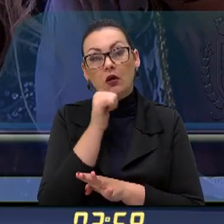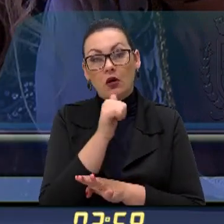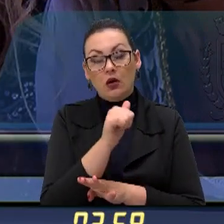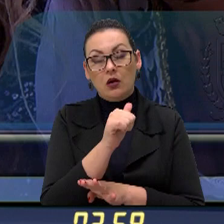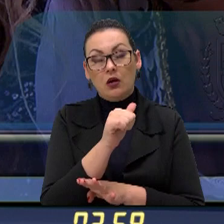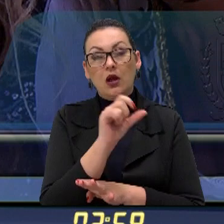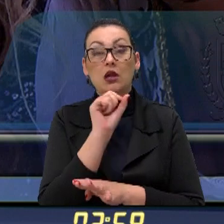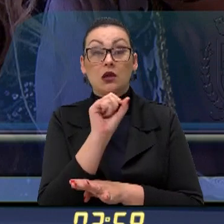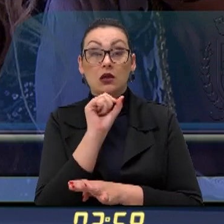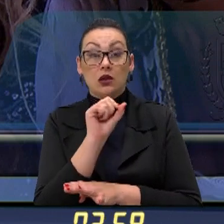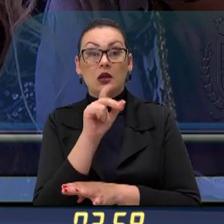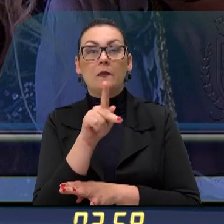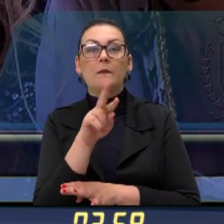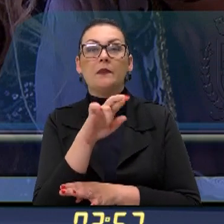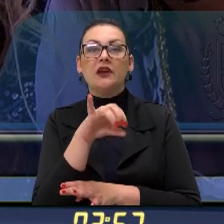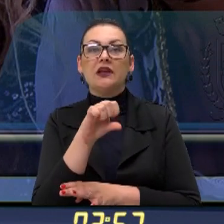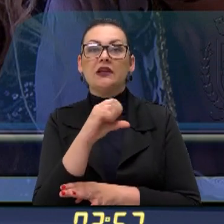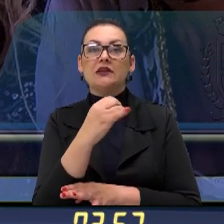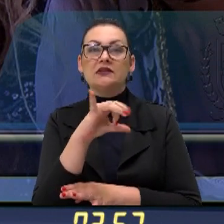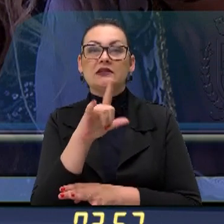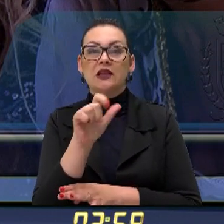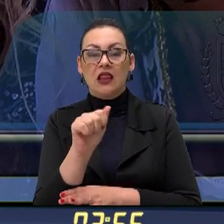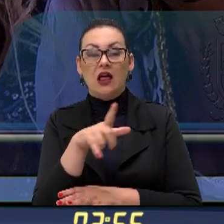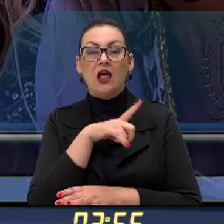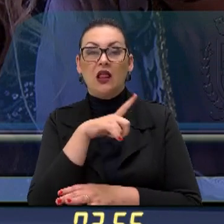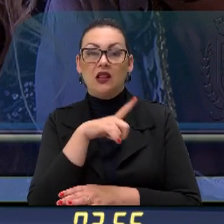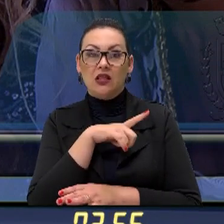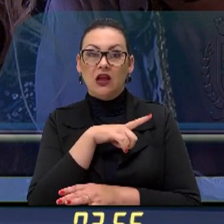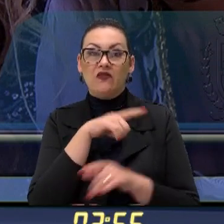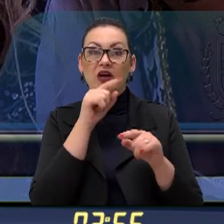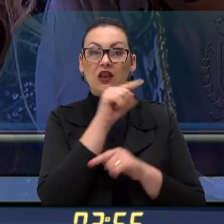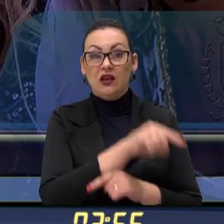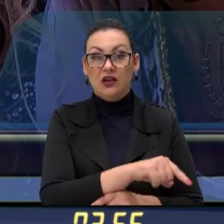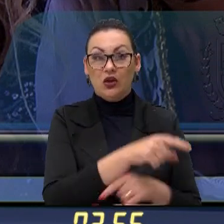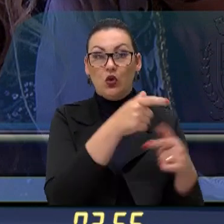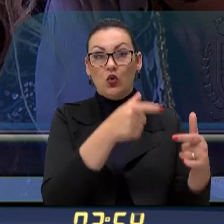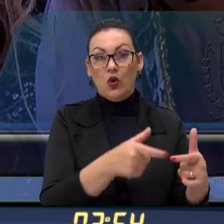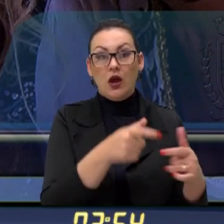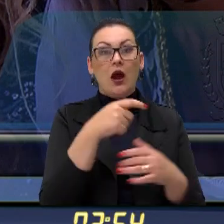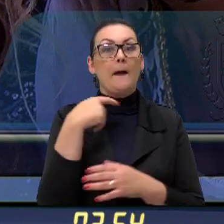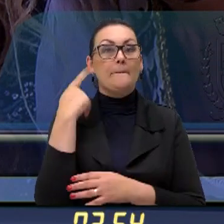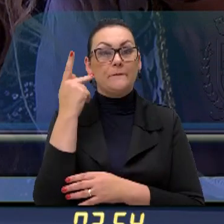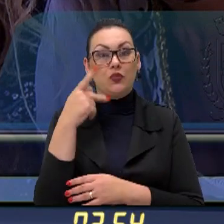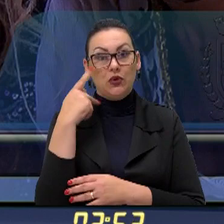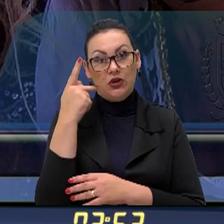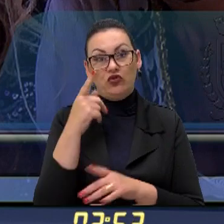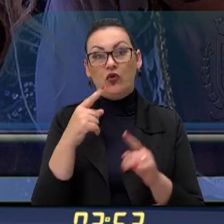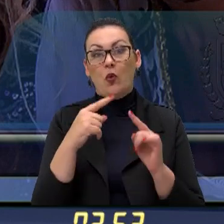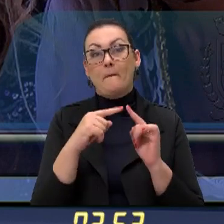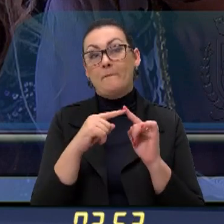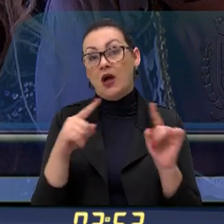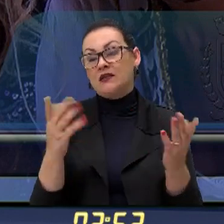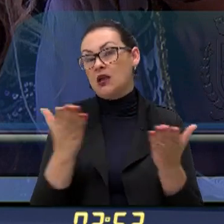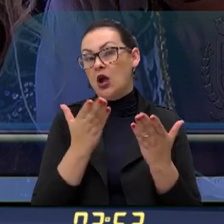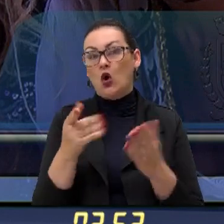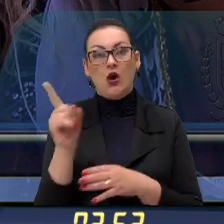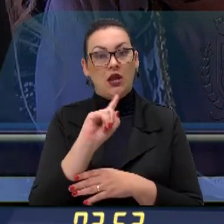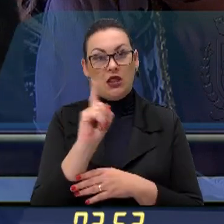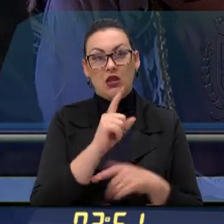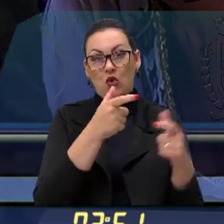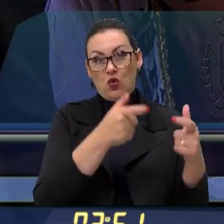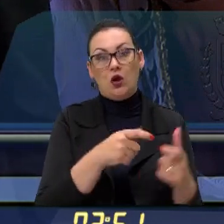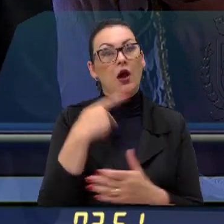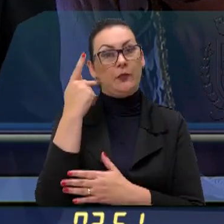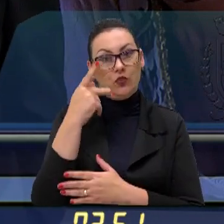Mulher, que a Priscila estava lá a um cargo político, e esse cargo não vai mais ser político. A Priscila foi